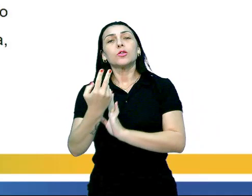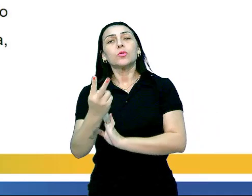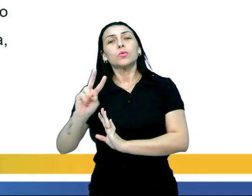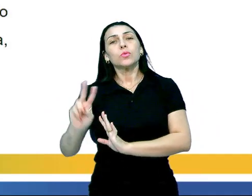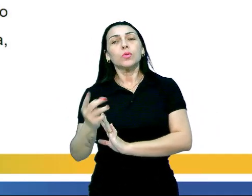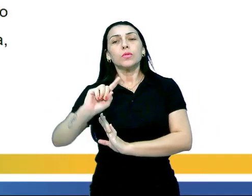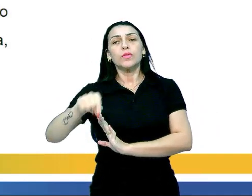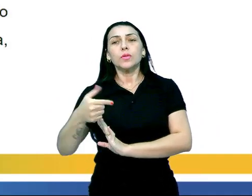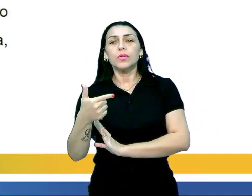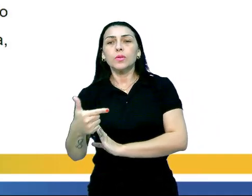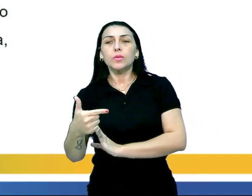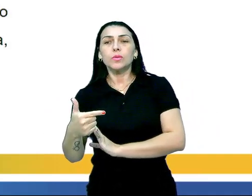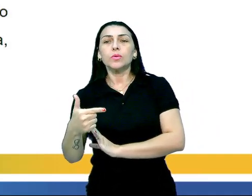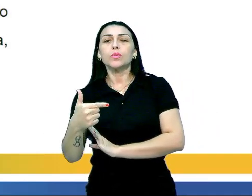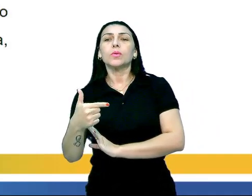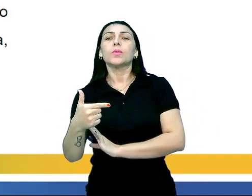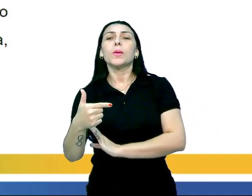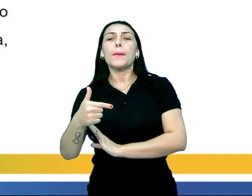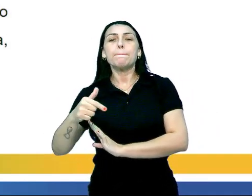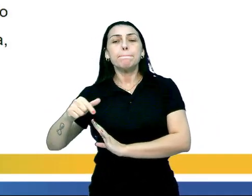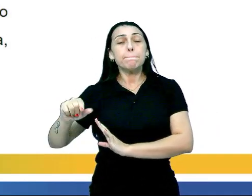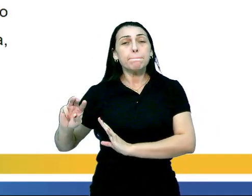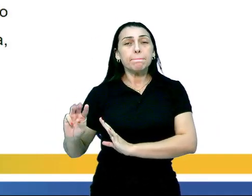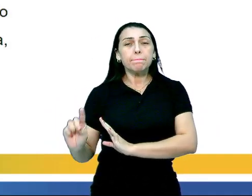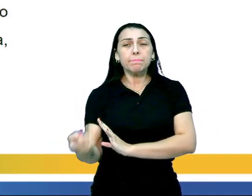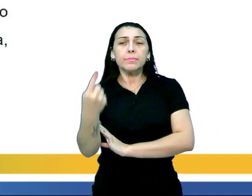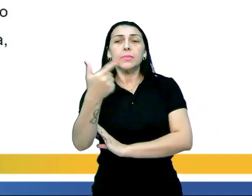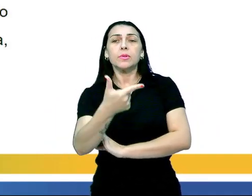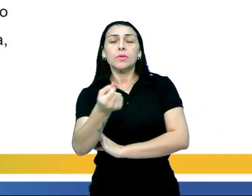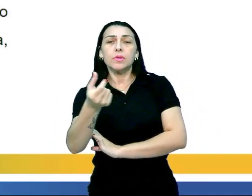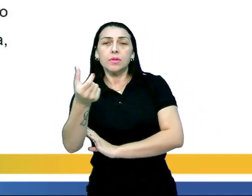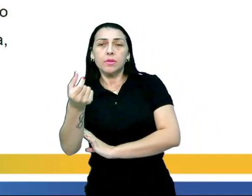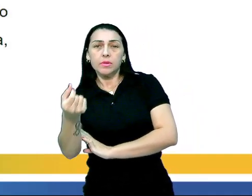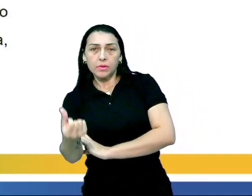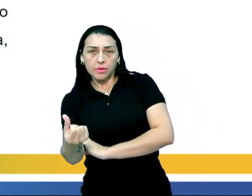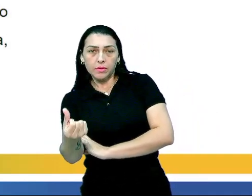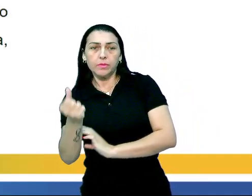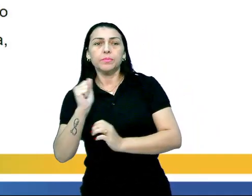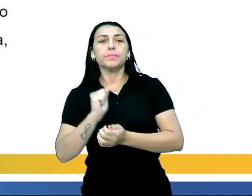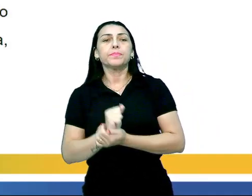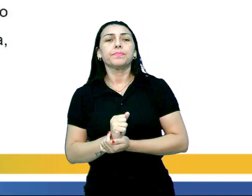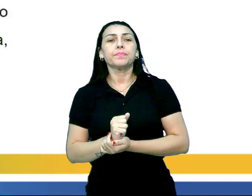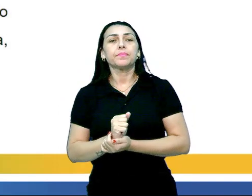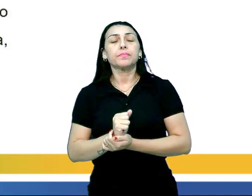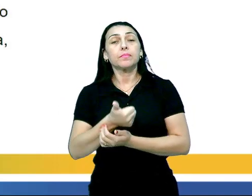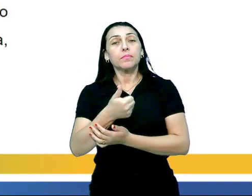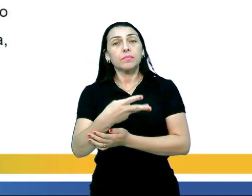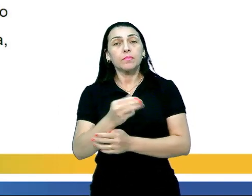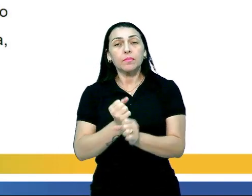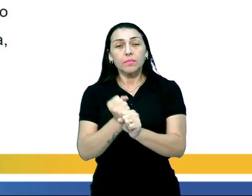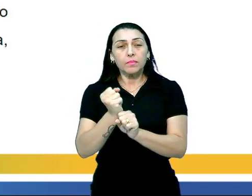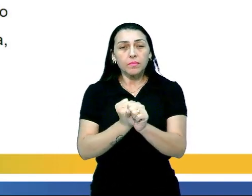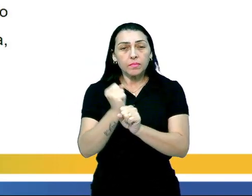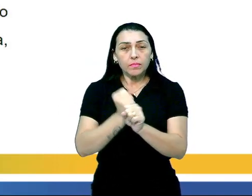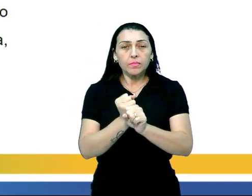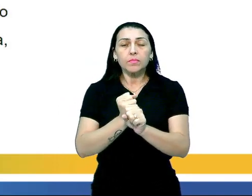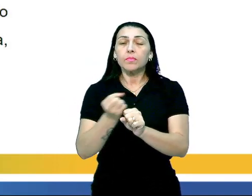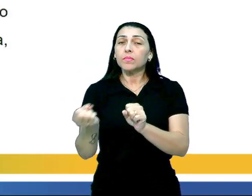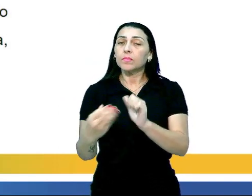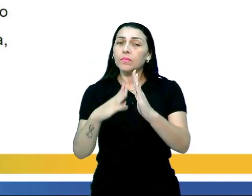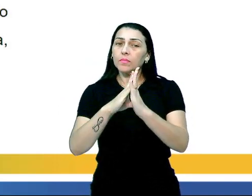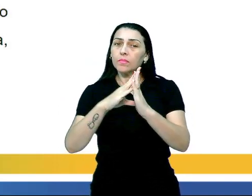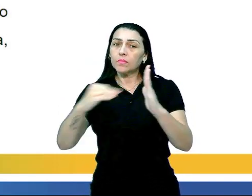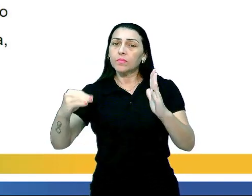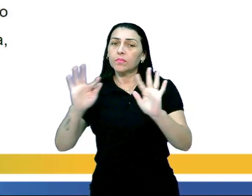1993 para 2,2 milhões em 2006. Em 13 anos, esse